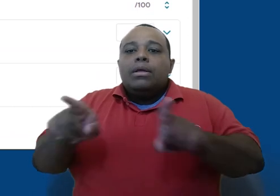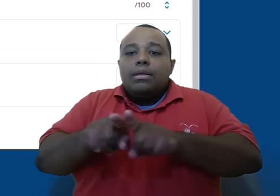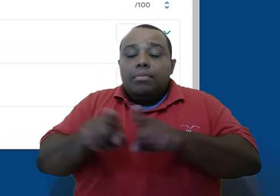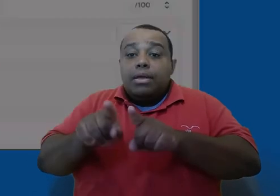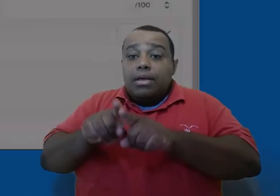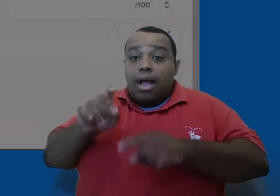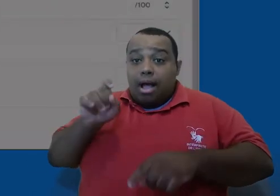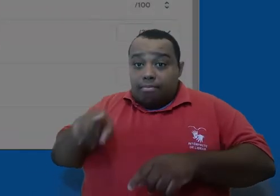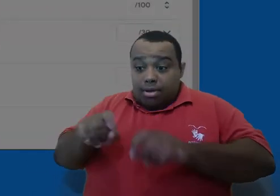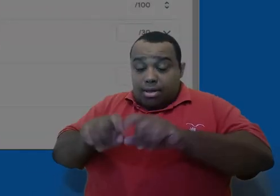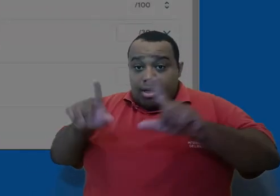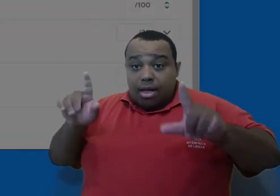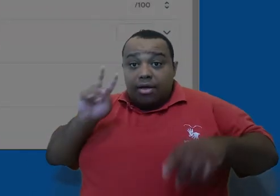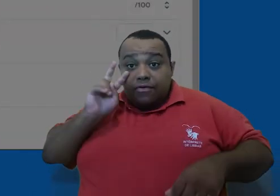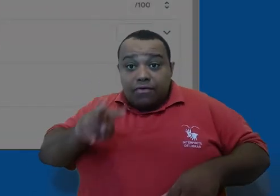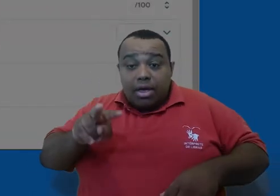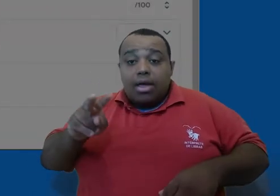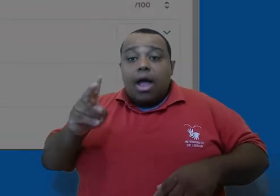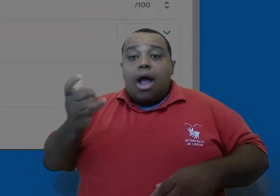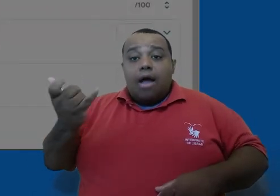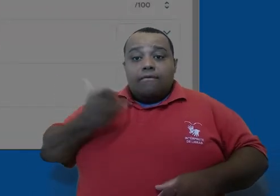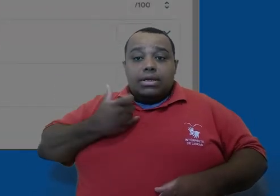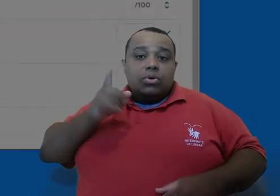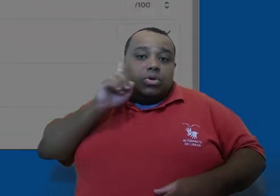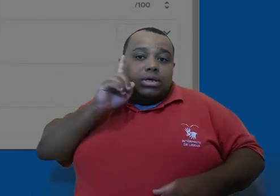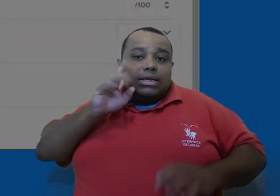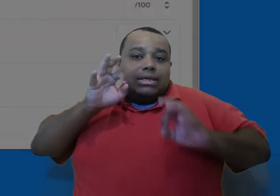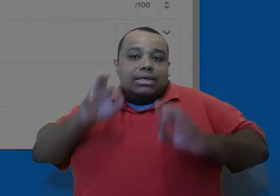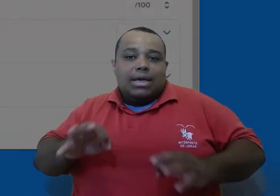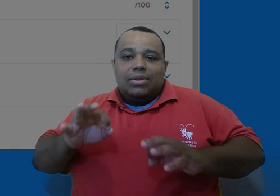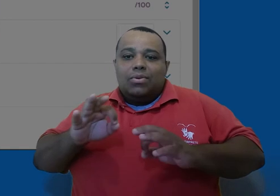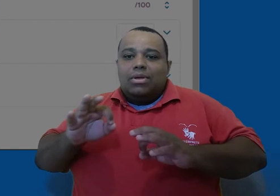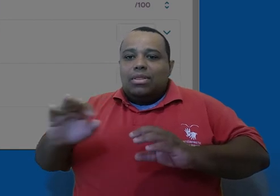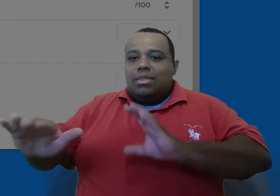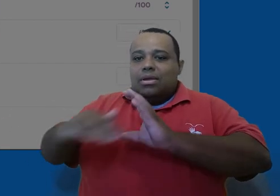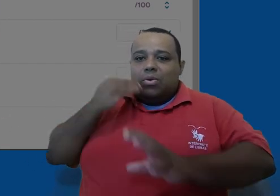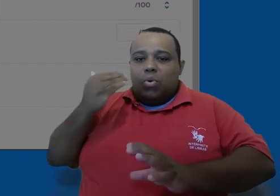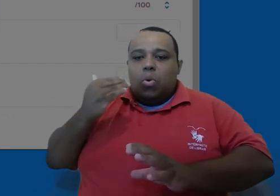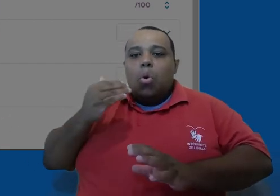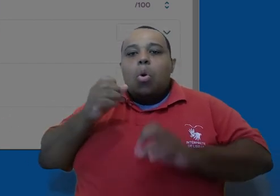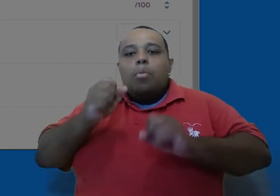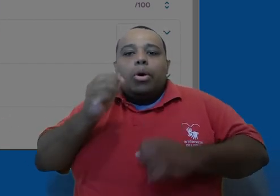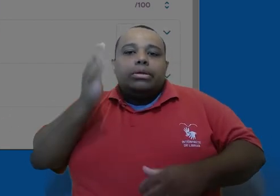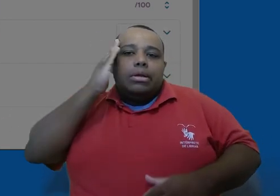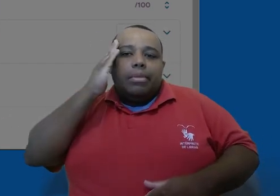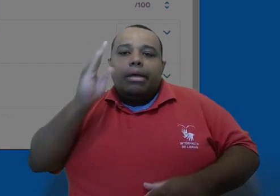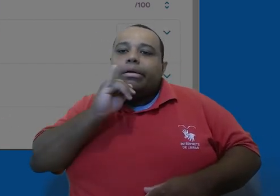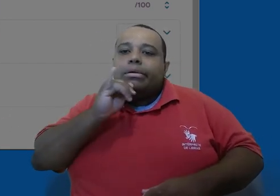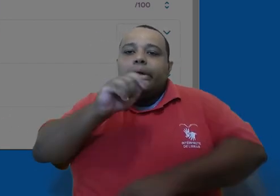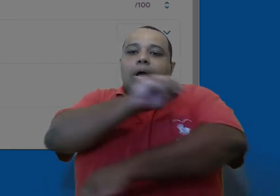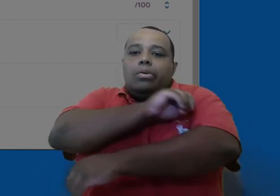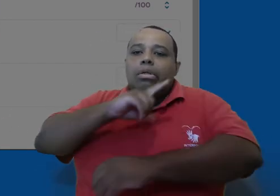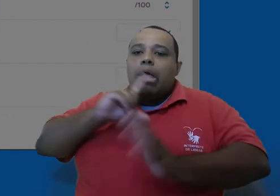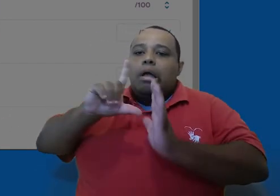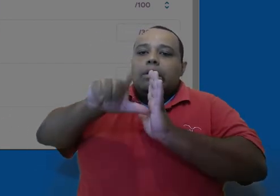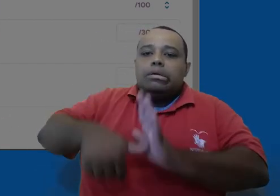histórico como fizemos anteriormente podemos ficar aqui a data exata de entrega EA informação de que foi entrar encontraso esse recurso interessante